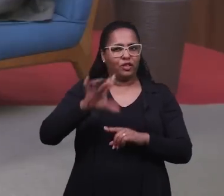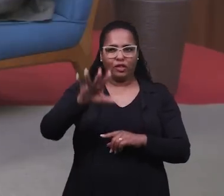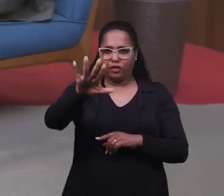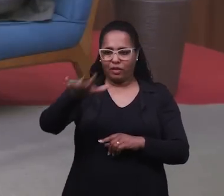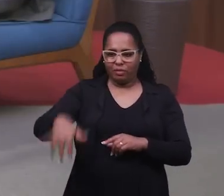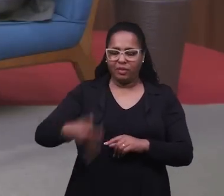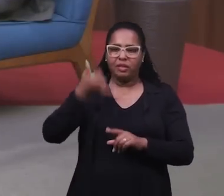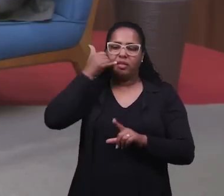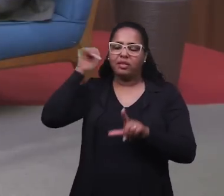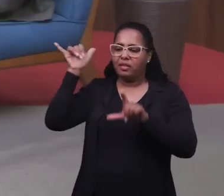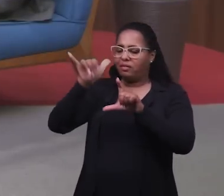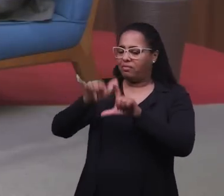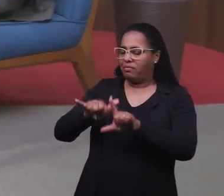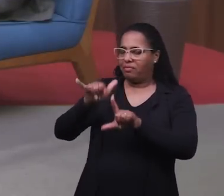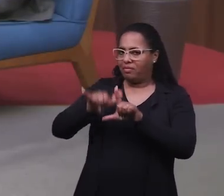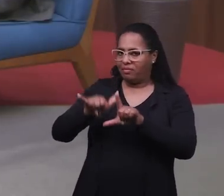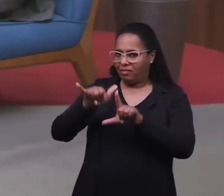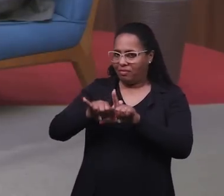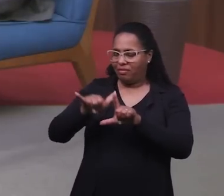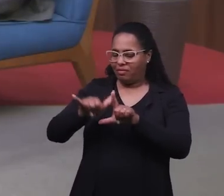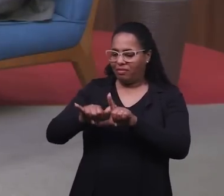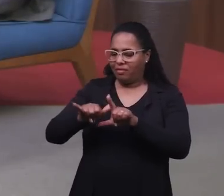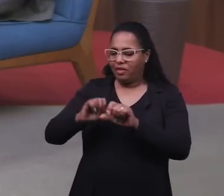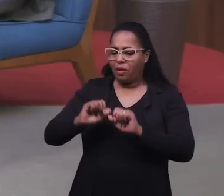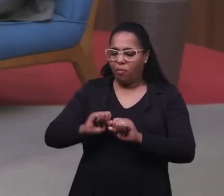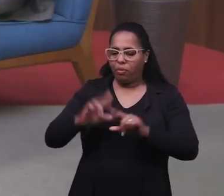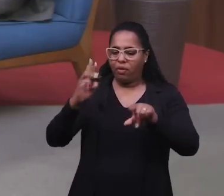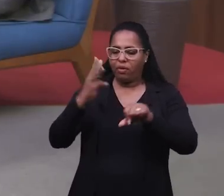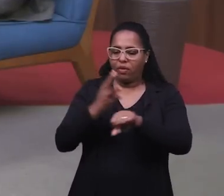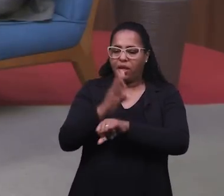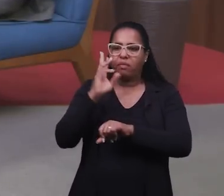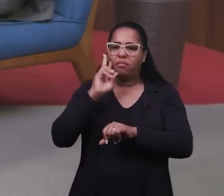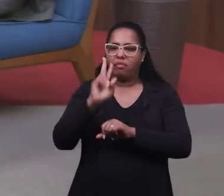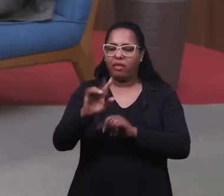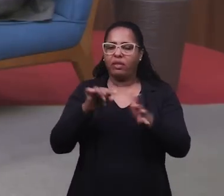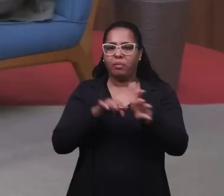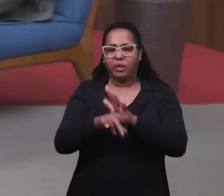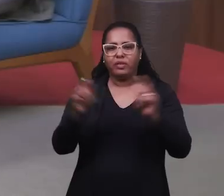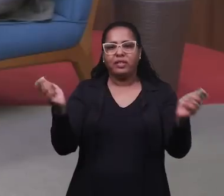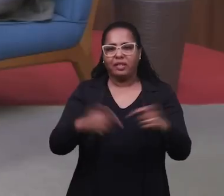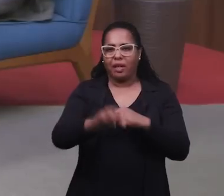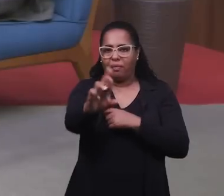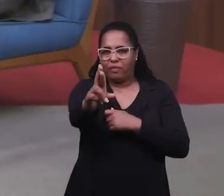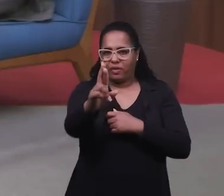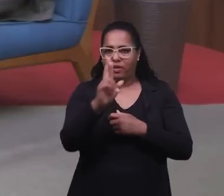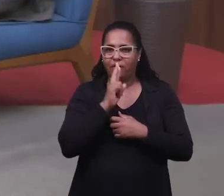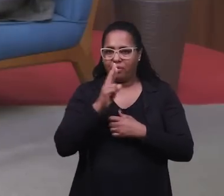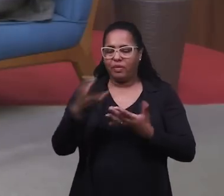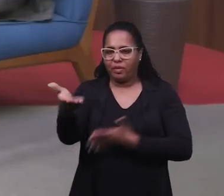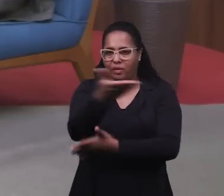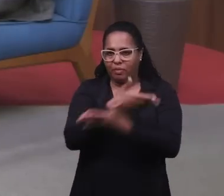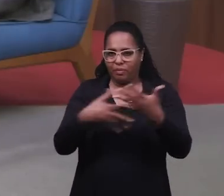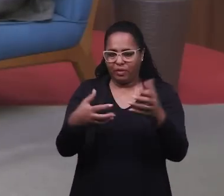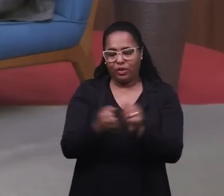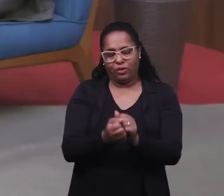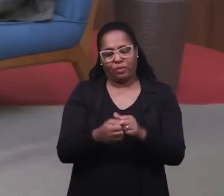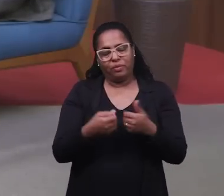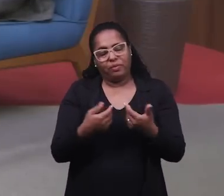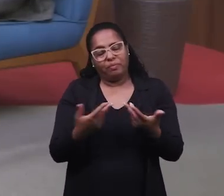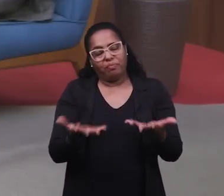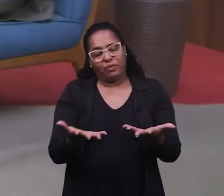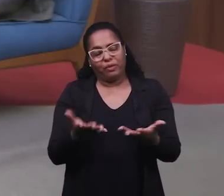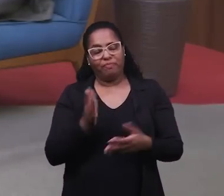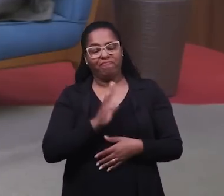tela, é só você apontar a câmera do seu celular e você já vai ver qual é a pergunta e já vai poder responder e participar junto com a